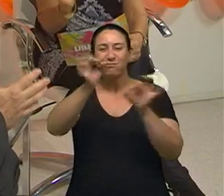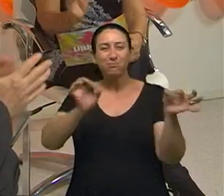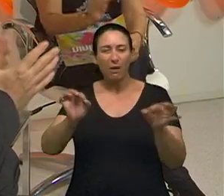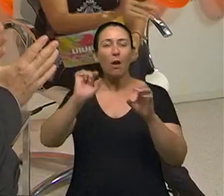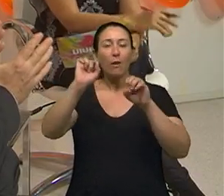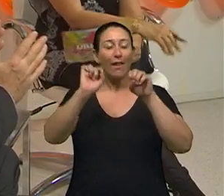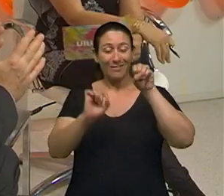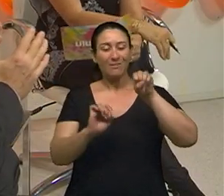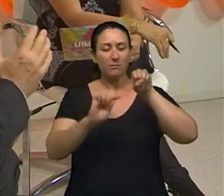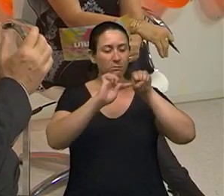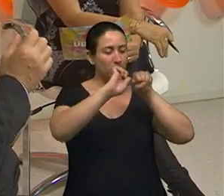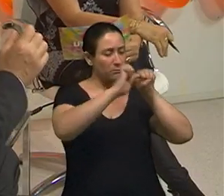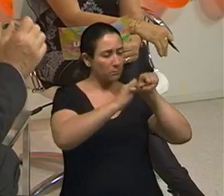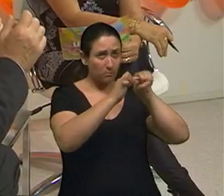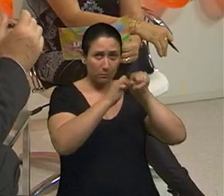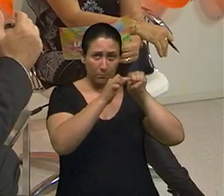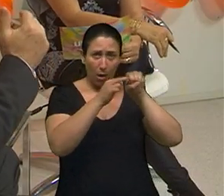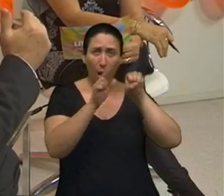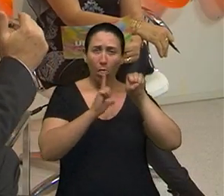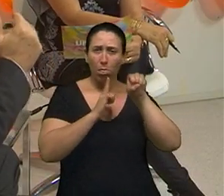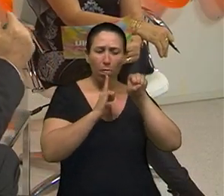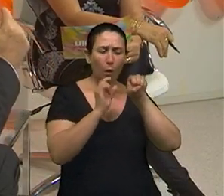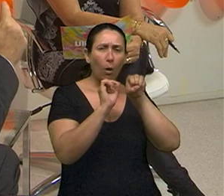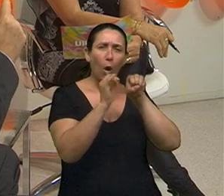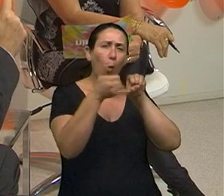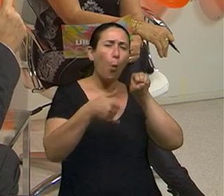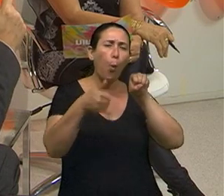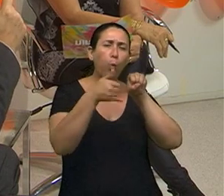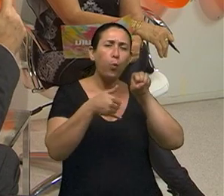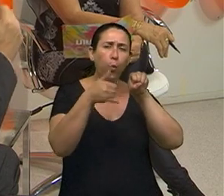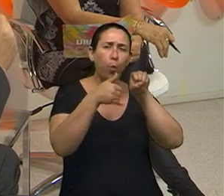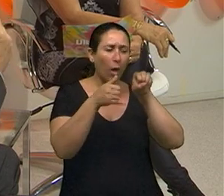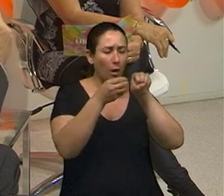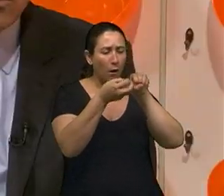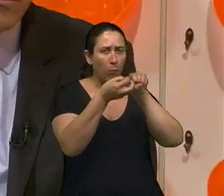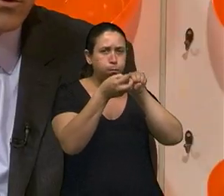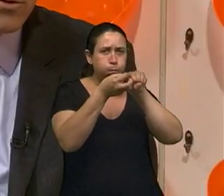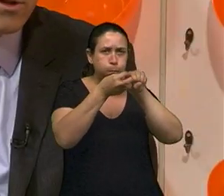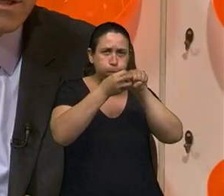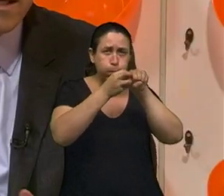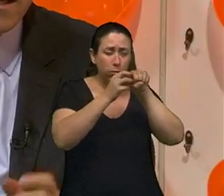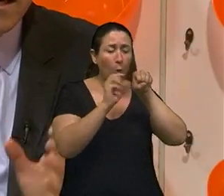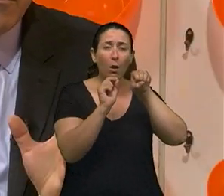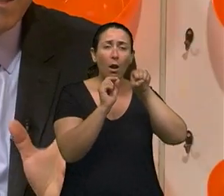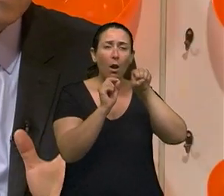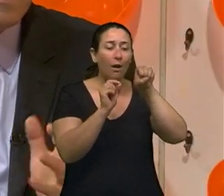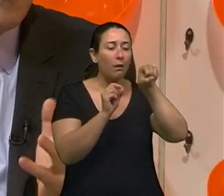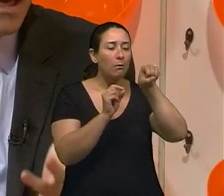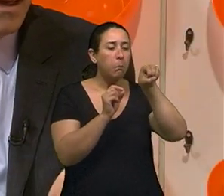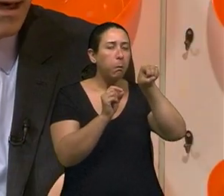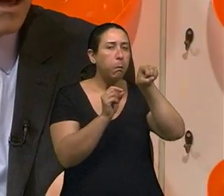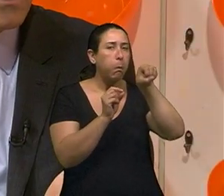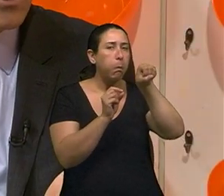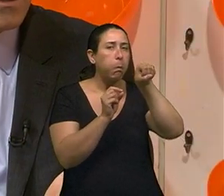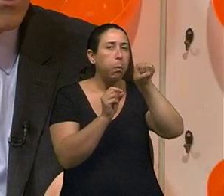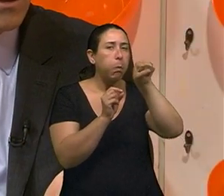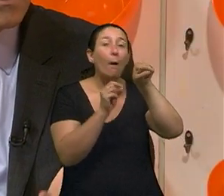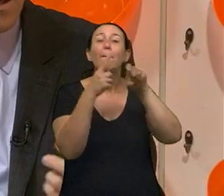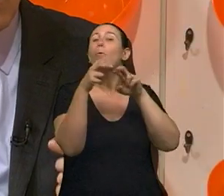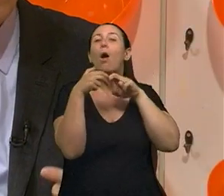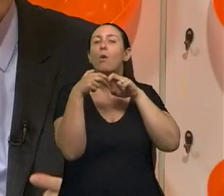vai ficando as paredes com aquele acúmulo vai ficando aquele acúmulo vai diminuindo a luz do vaso diminui o fluxo de sangue mas também a